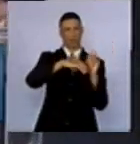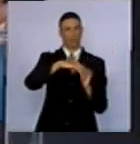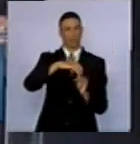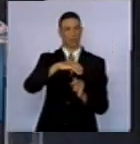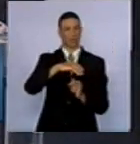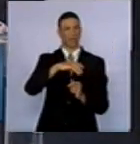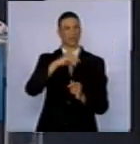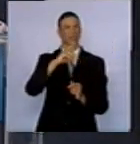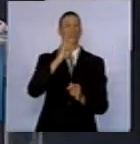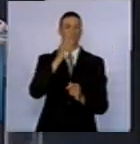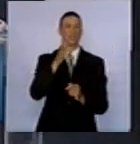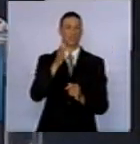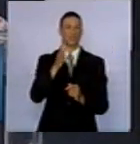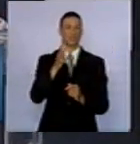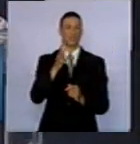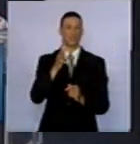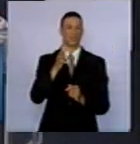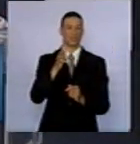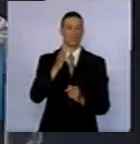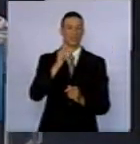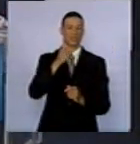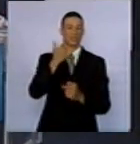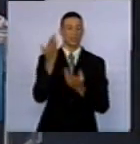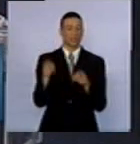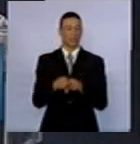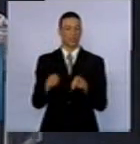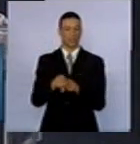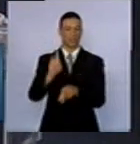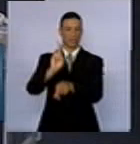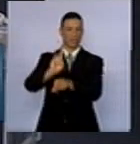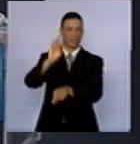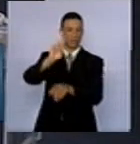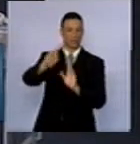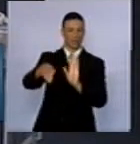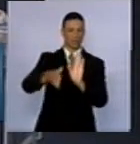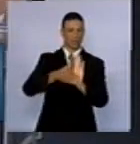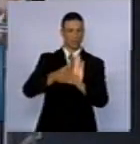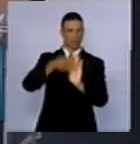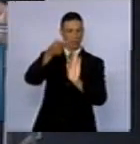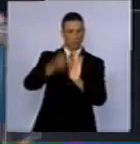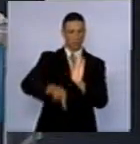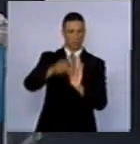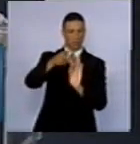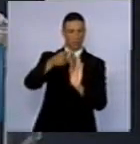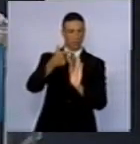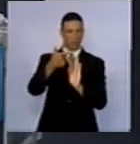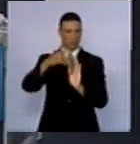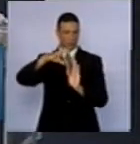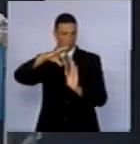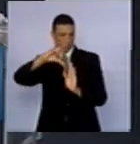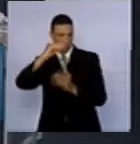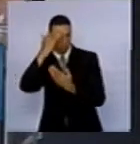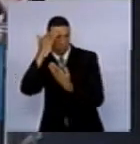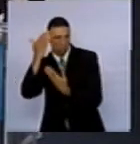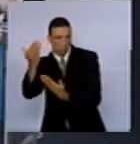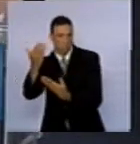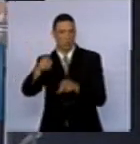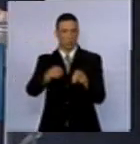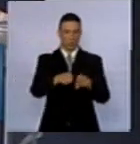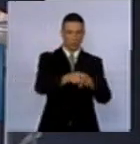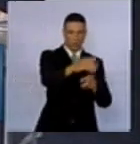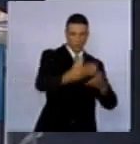queria cumprimentar o Deputado Paulo housen ela todo pede 29 aos colegas palestrantes a imprensa